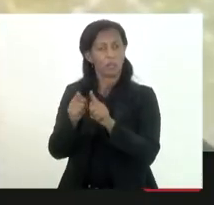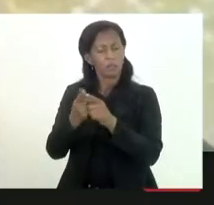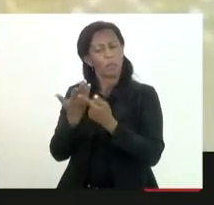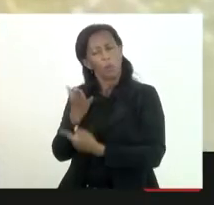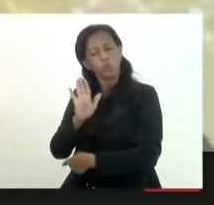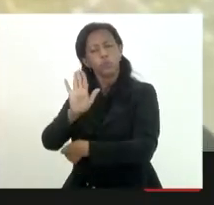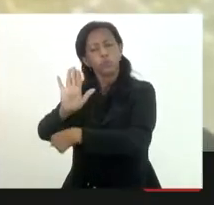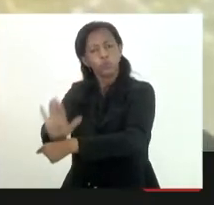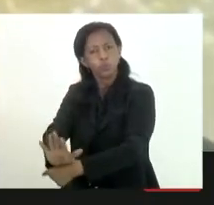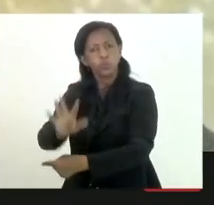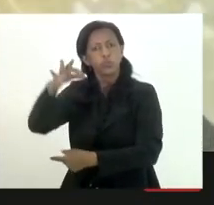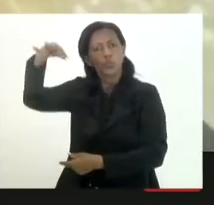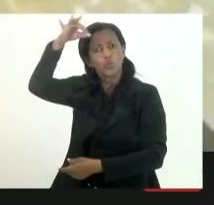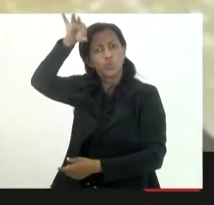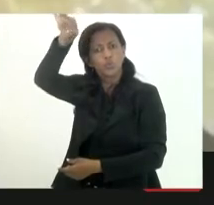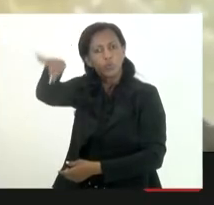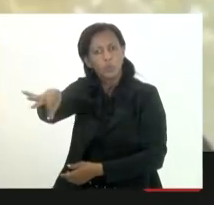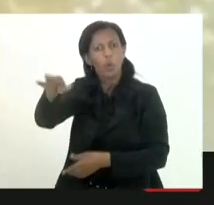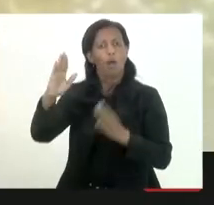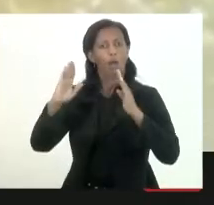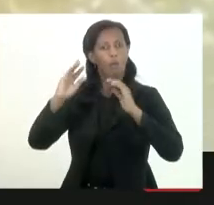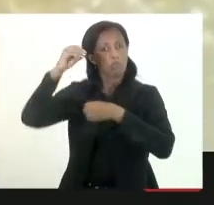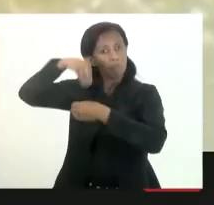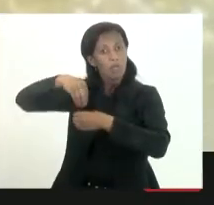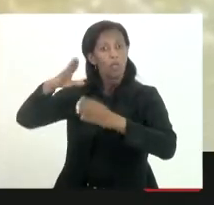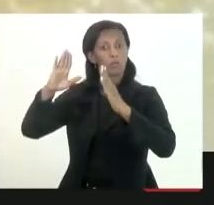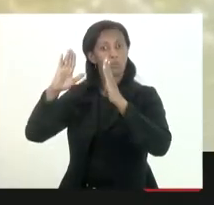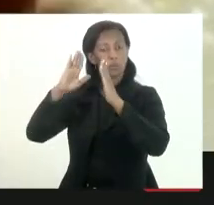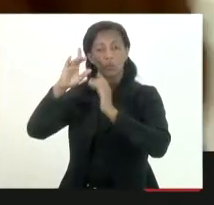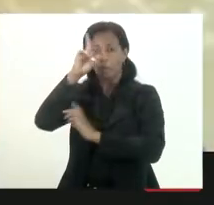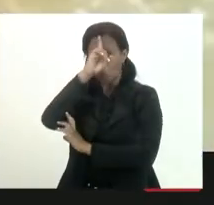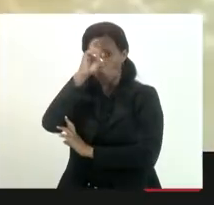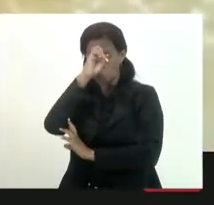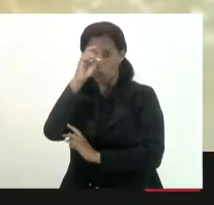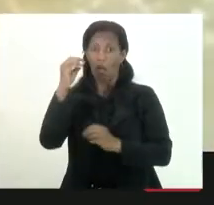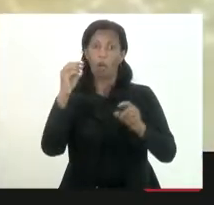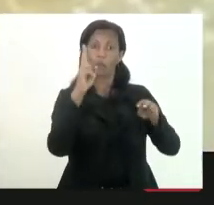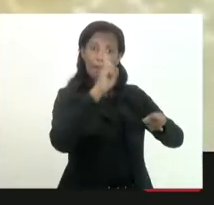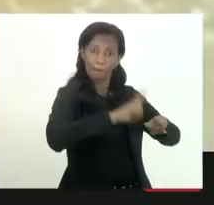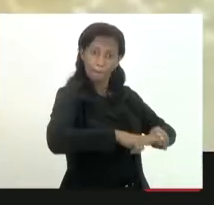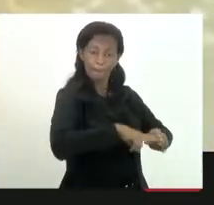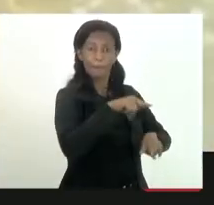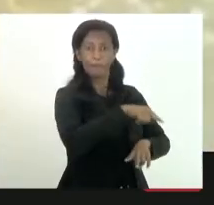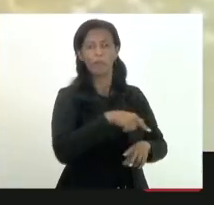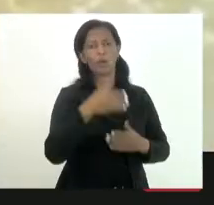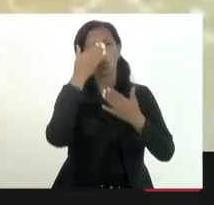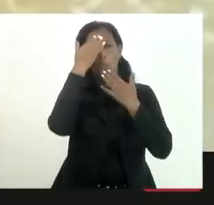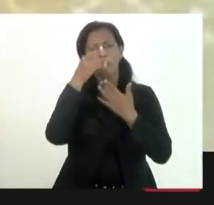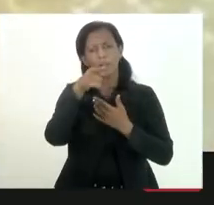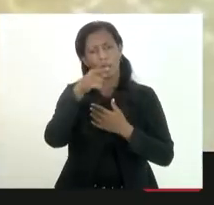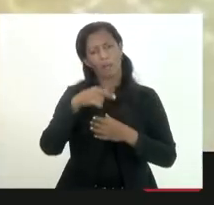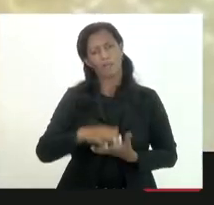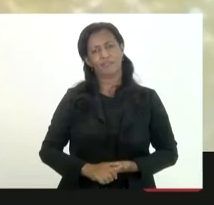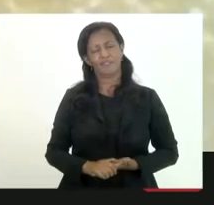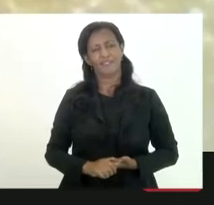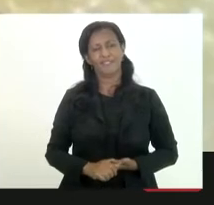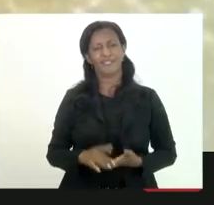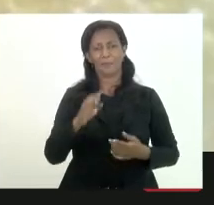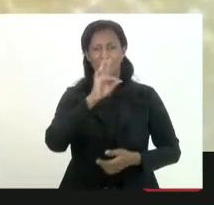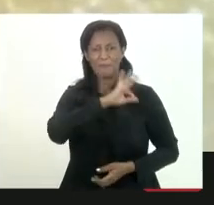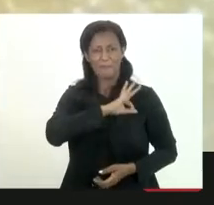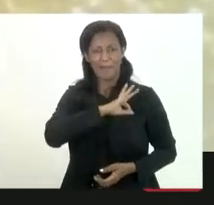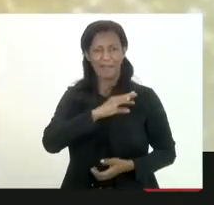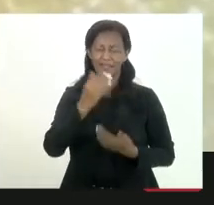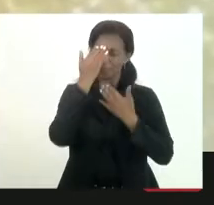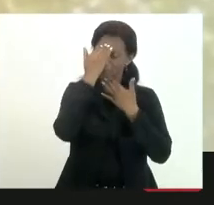assistência espiritual dentro de hospital e de presídio. E, Marta, mais uma vez, obrigado pela justiça que você me fez. Tá bom? Sou muito grato a